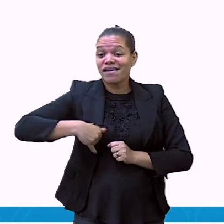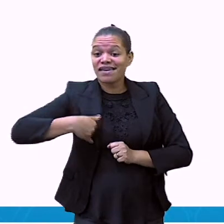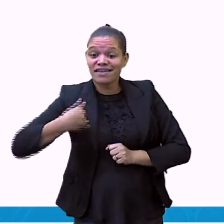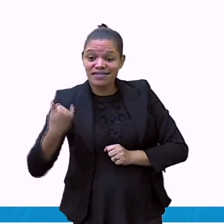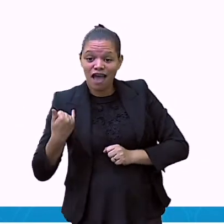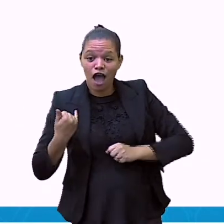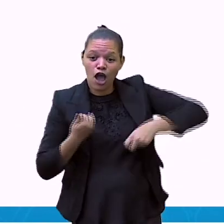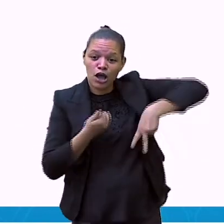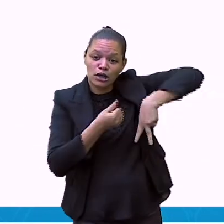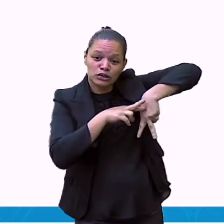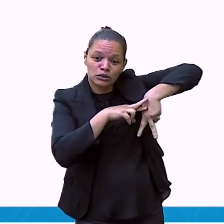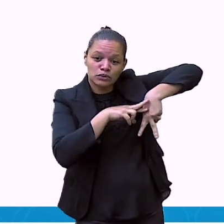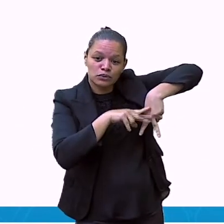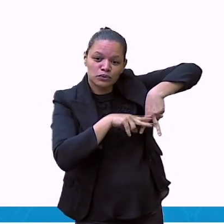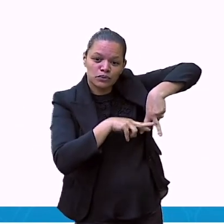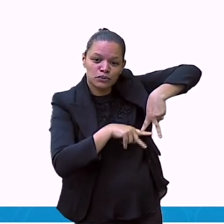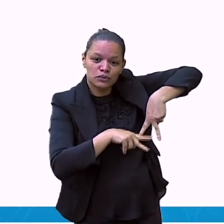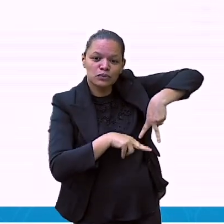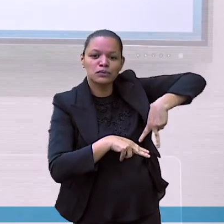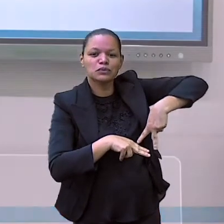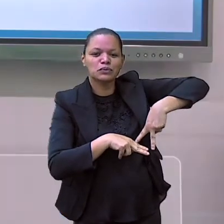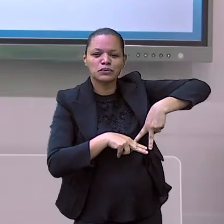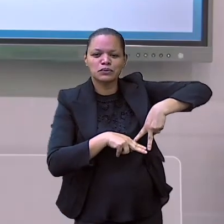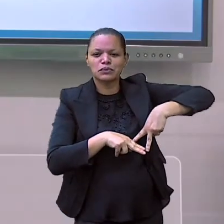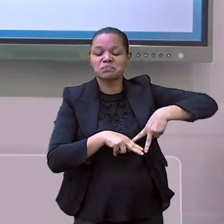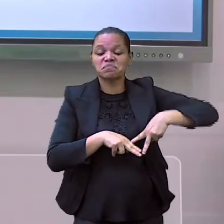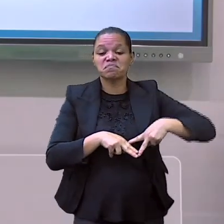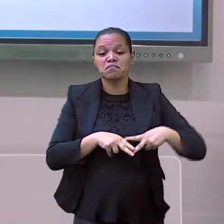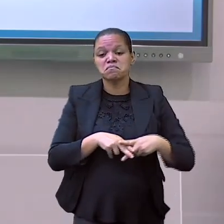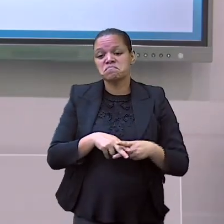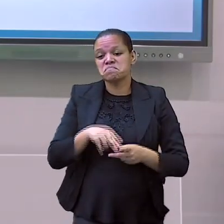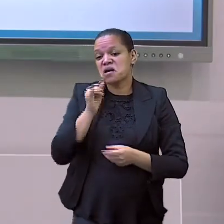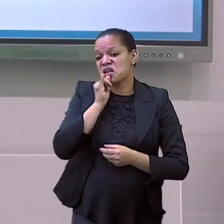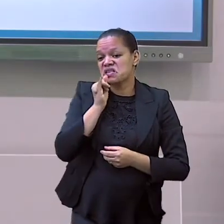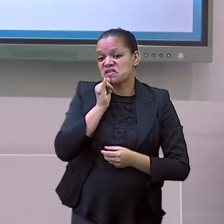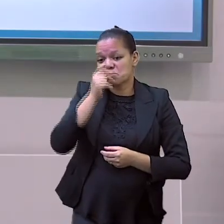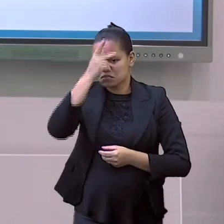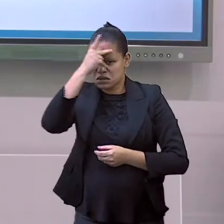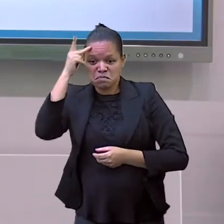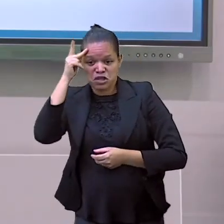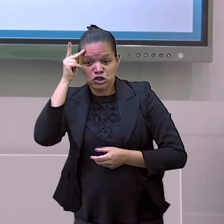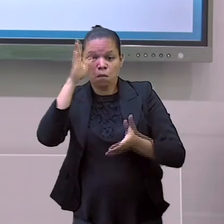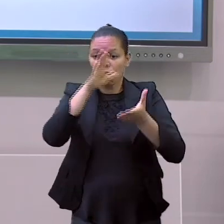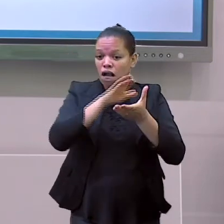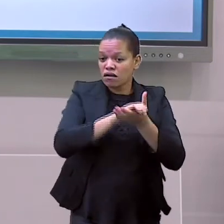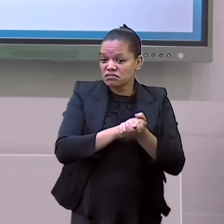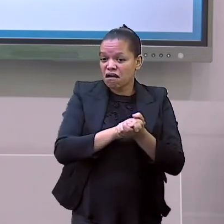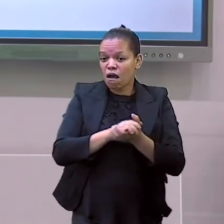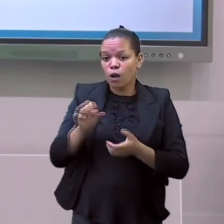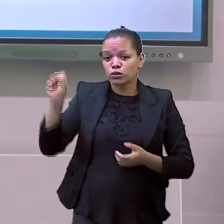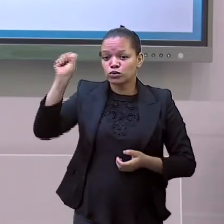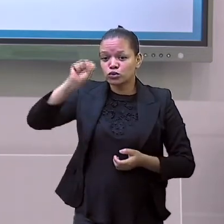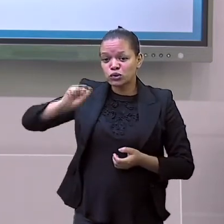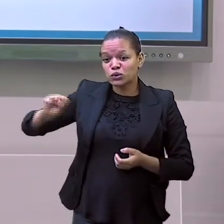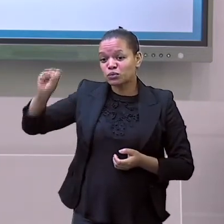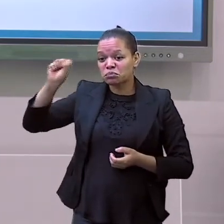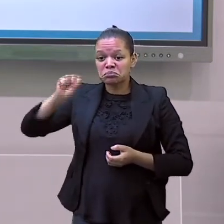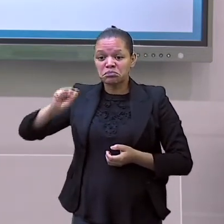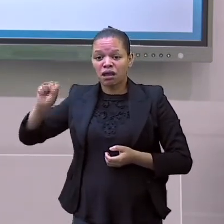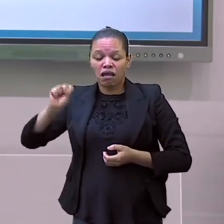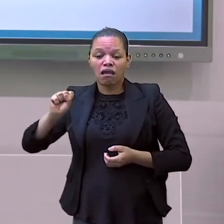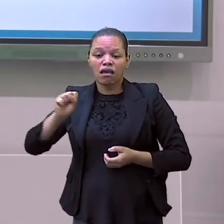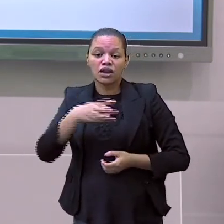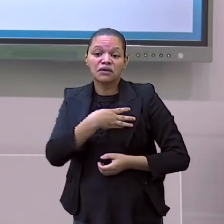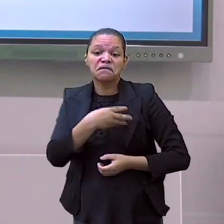sua filiação. Então, é uma coisa totalmente particular. Você pode encontrar no